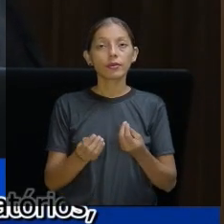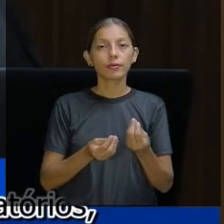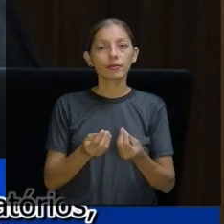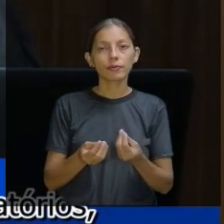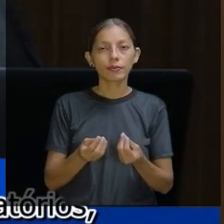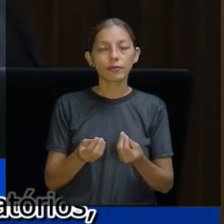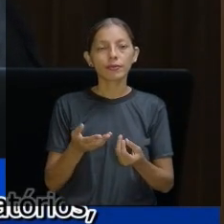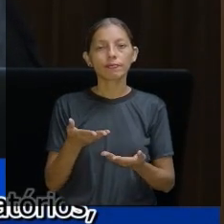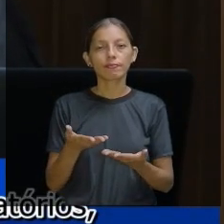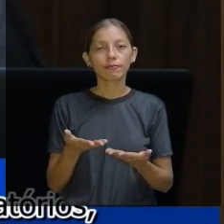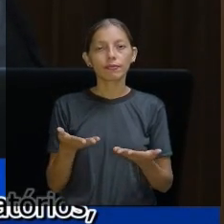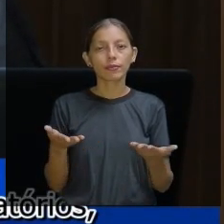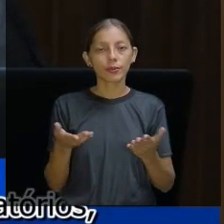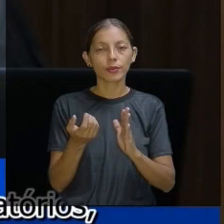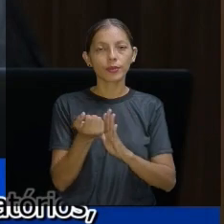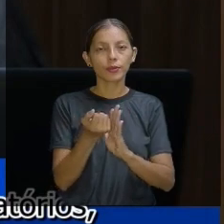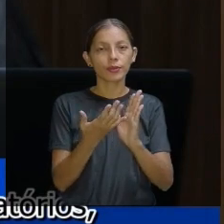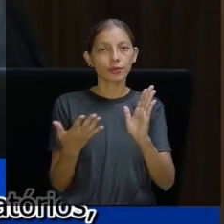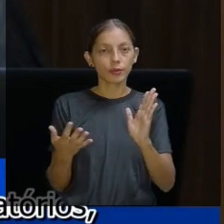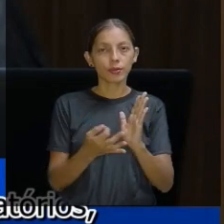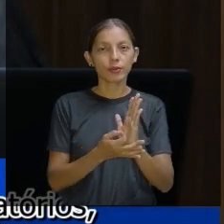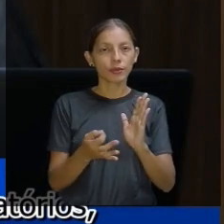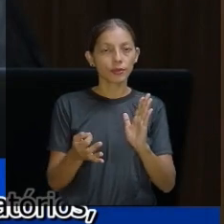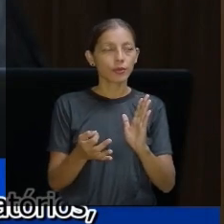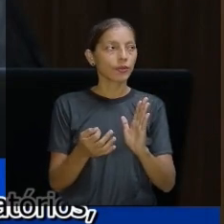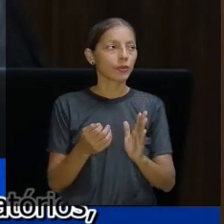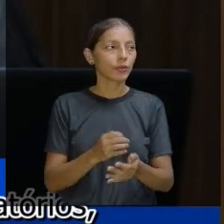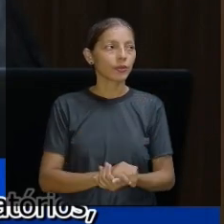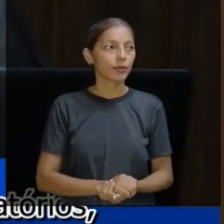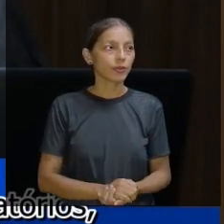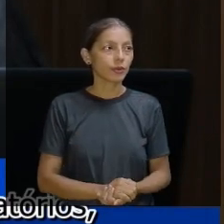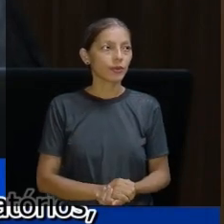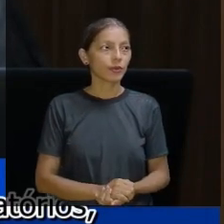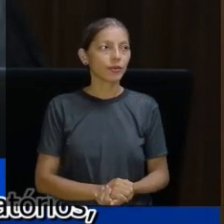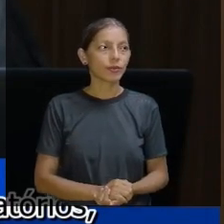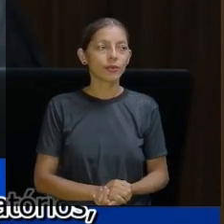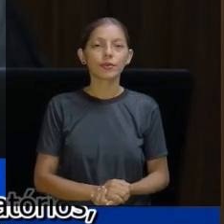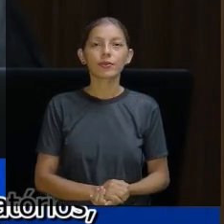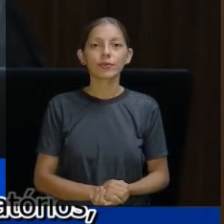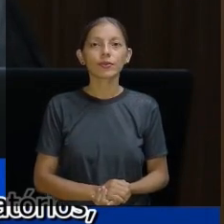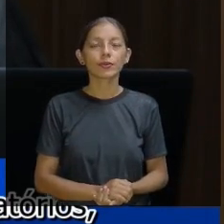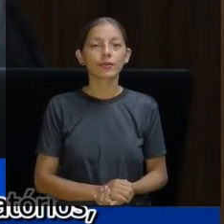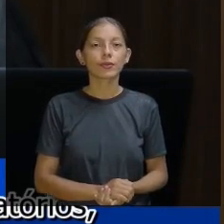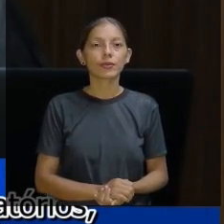os presentes embargos declaratórios, eu vou ler por aqui pelo meu celular, fica mais prático.